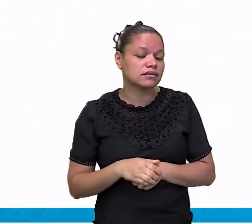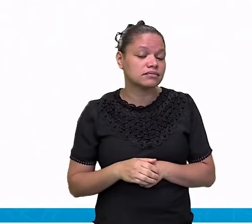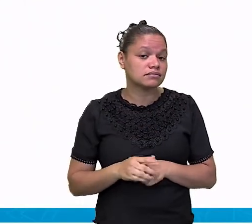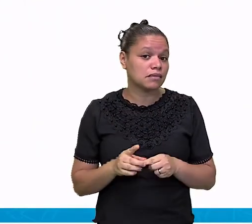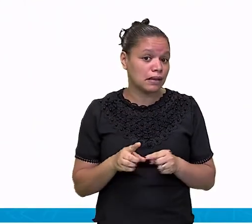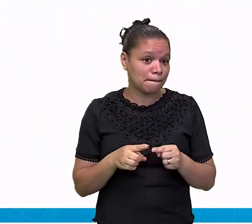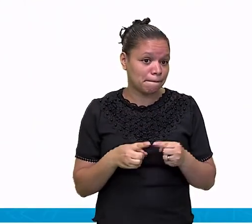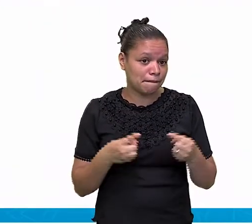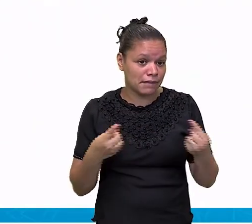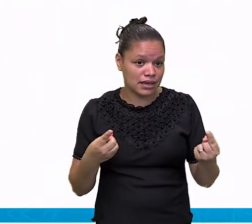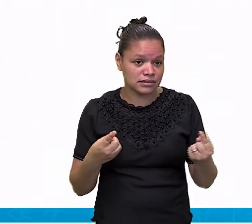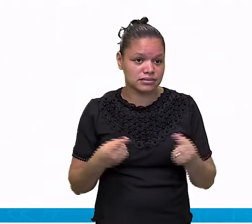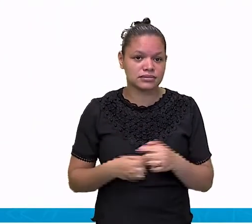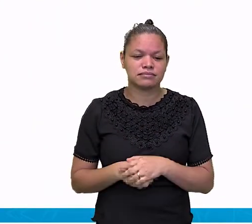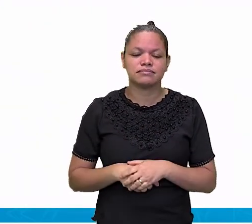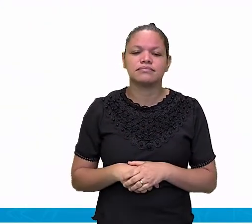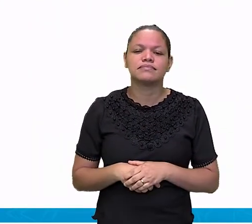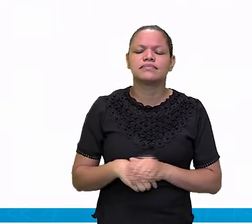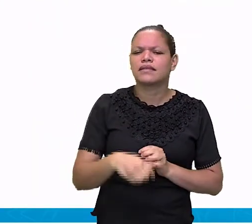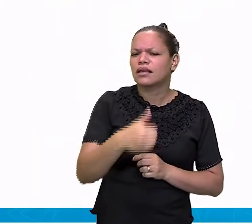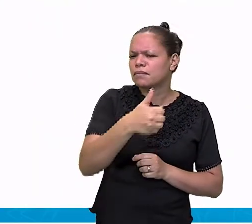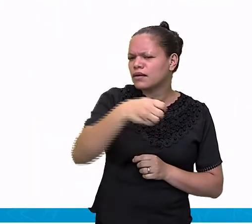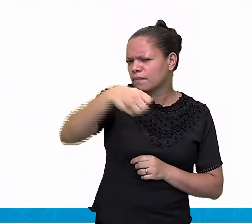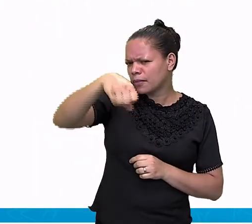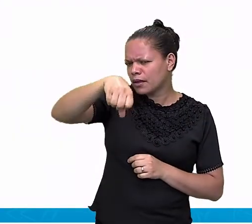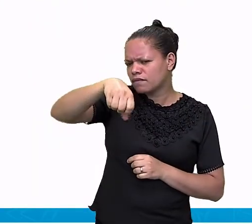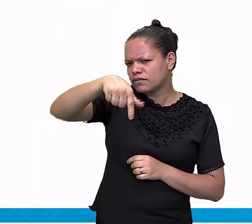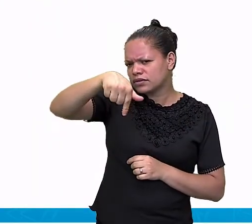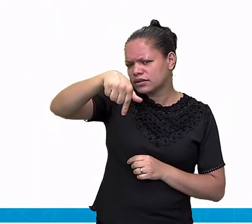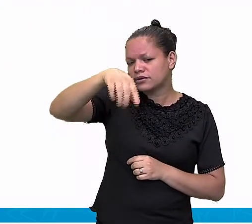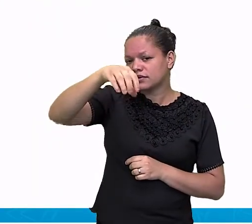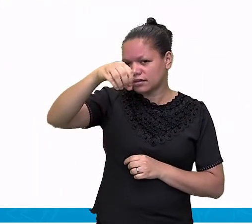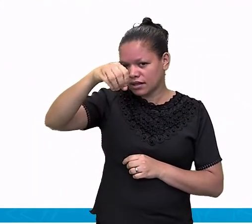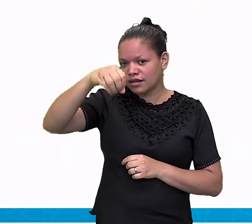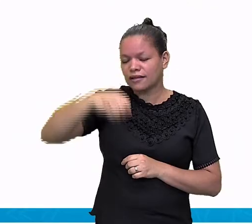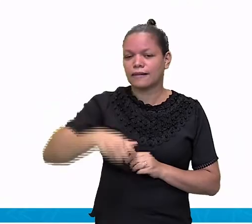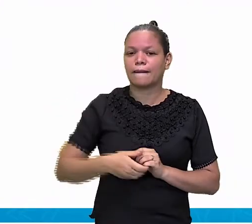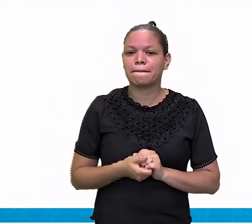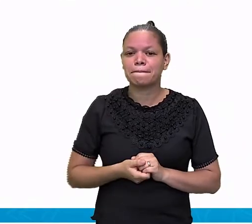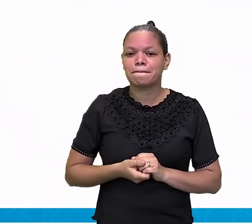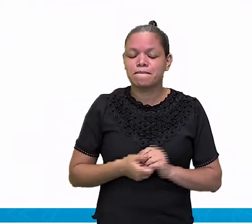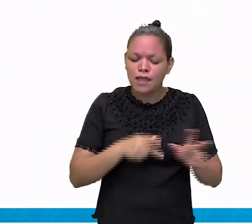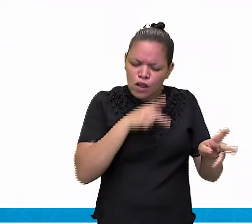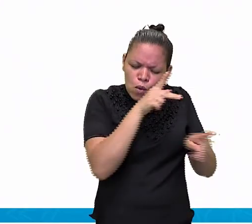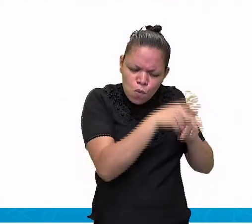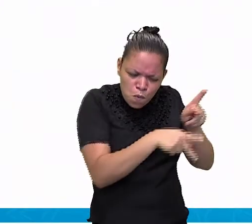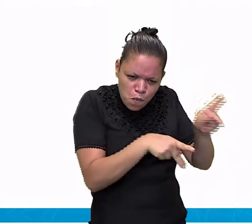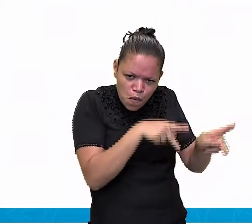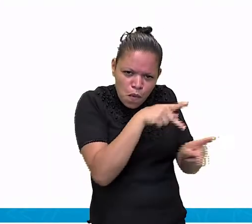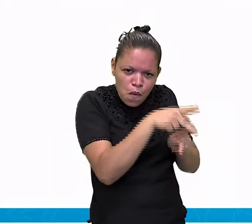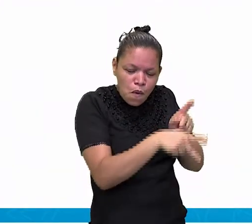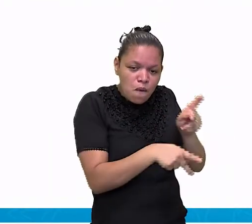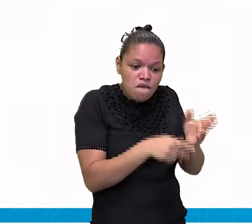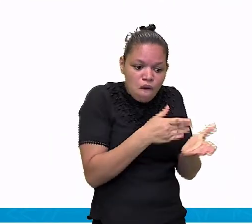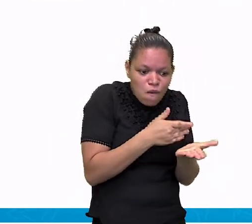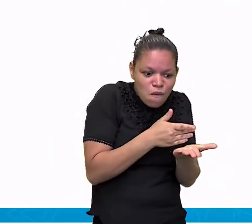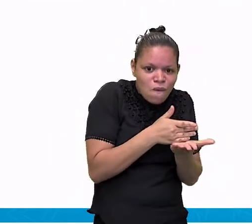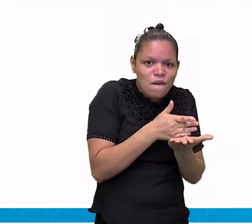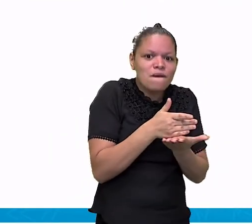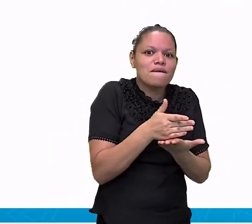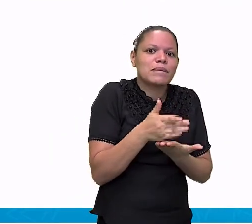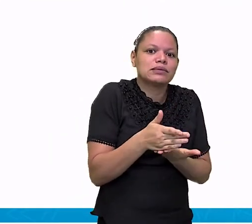veio modificando. A maior parte da população brasileira passou a viver aonde? Nas áreas